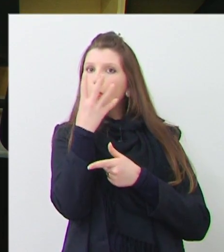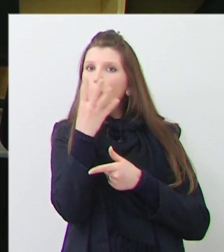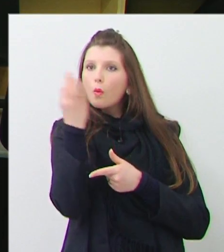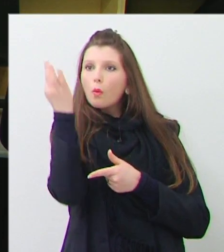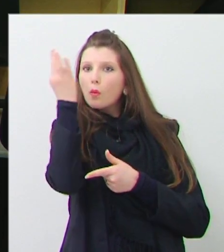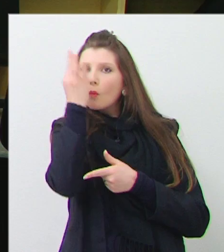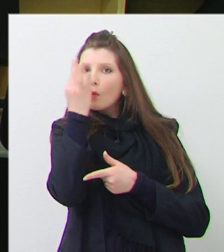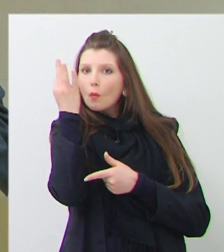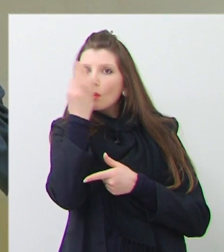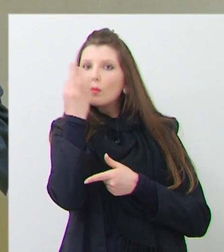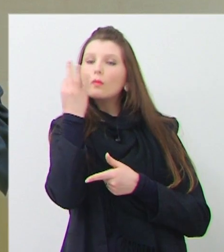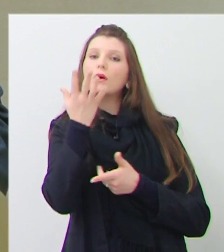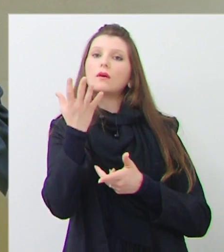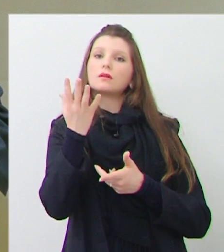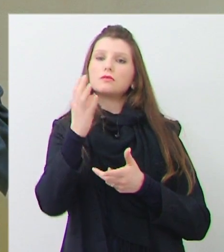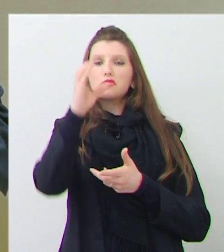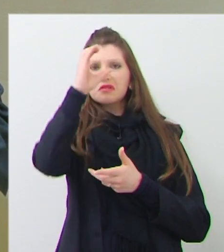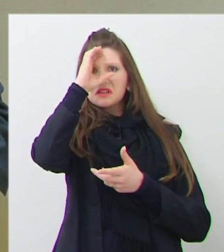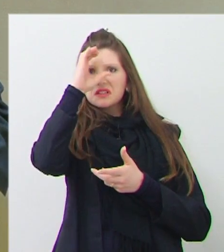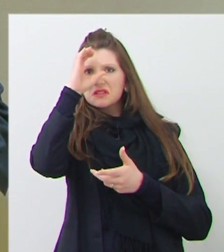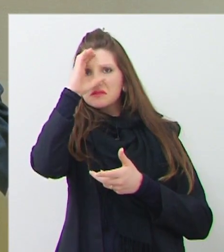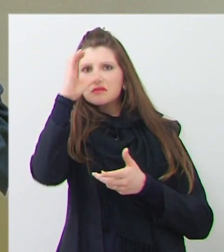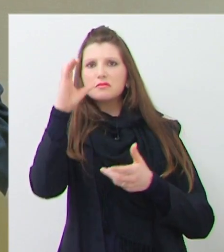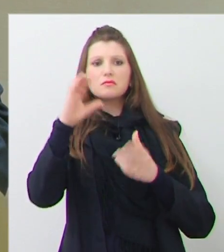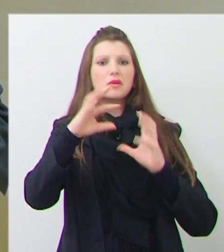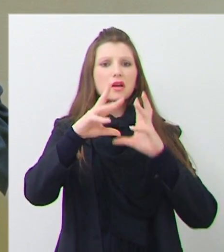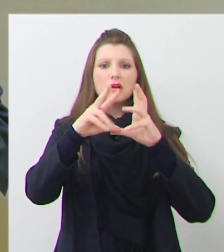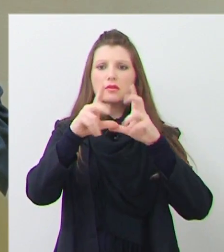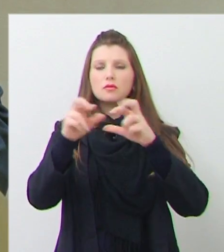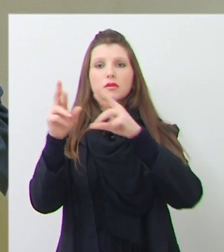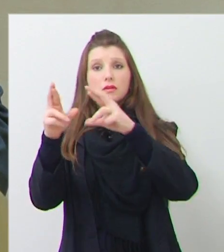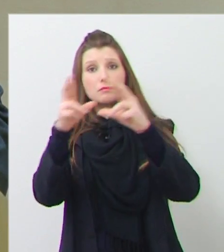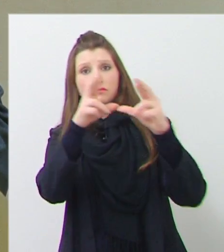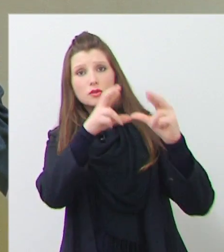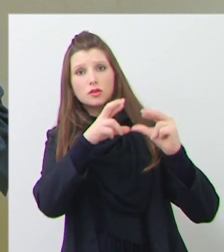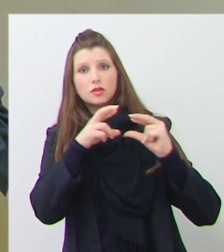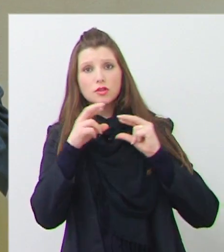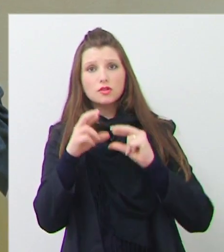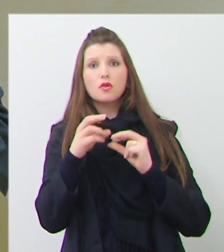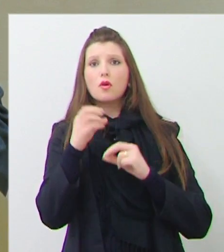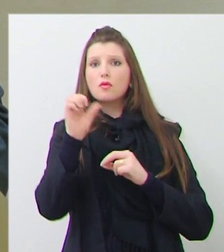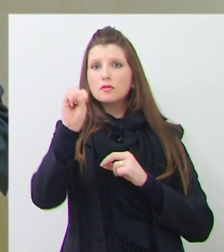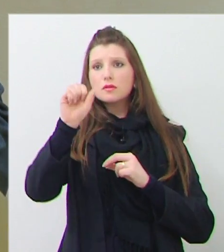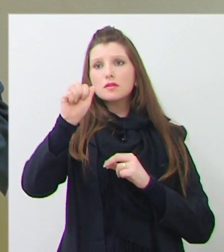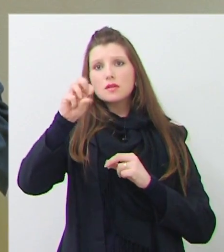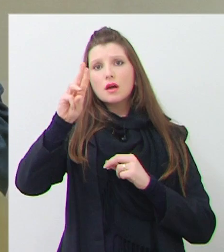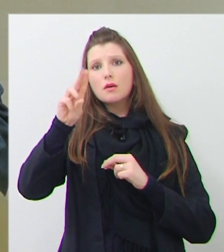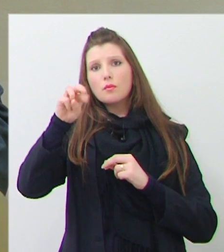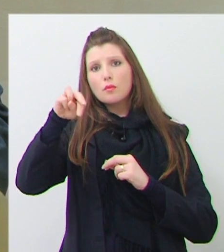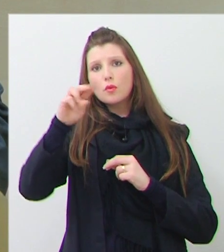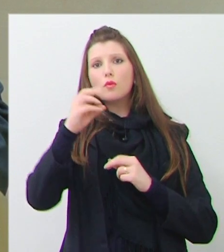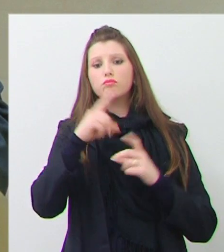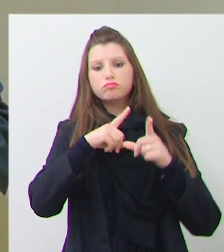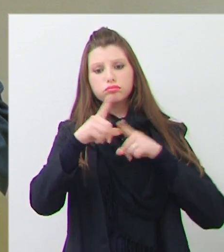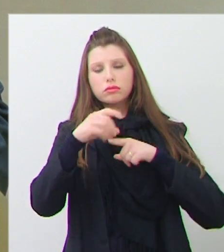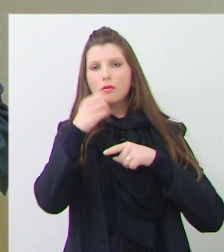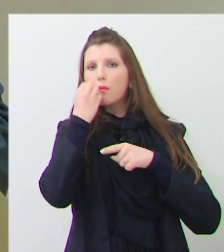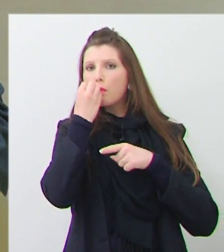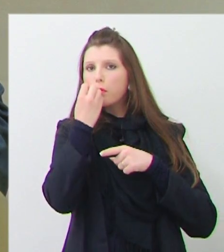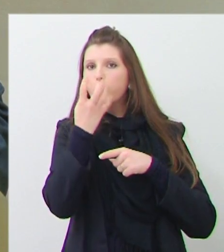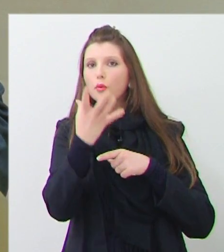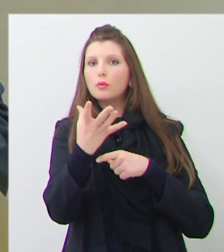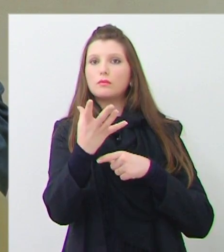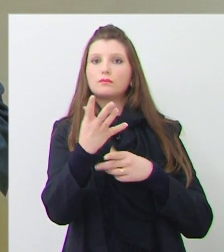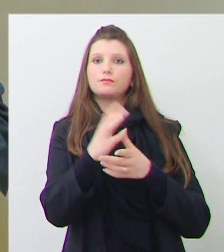como aos nossos redores também, temos o SAMU um trabalho grandioso. Enquanto ele